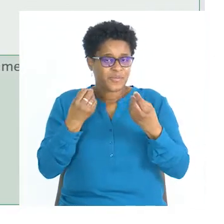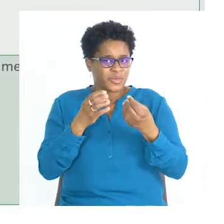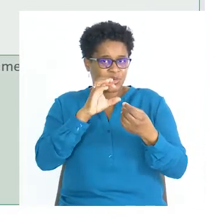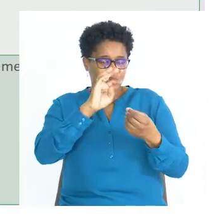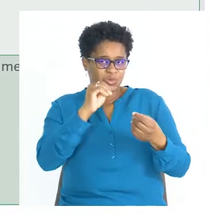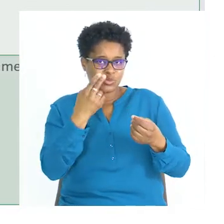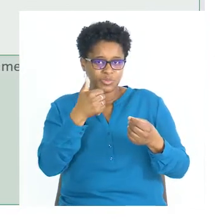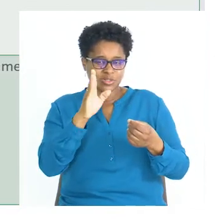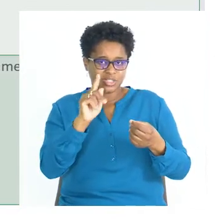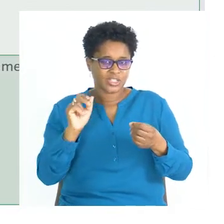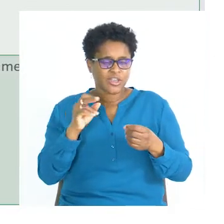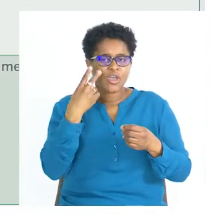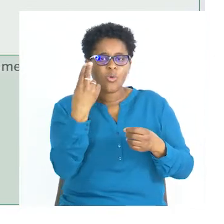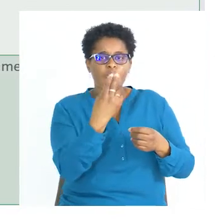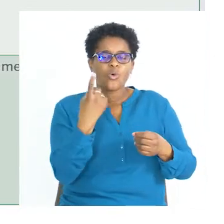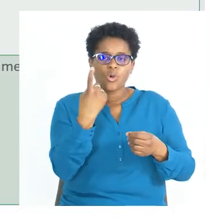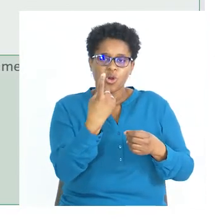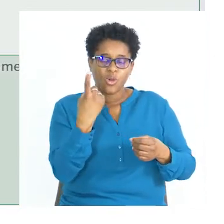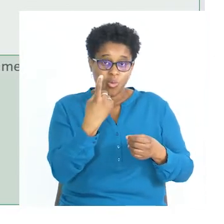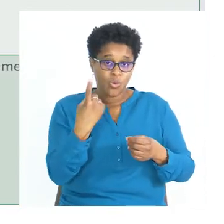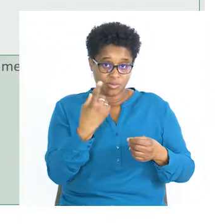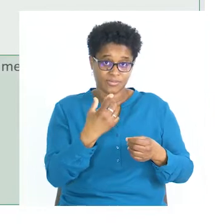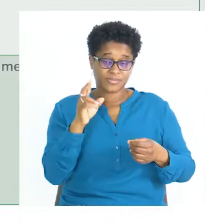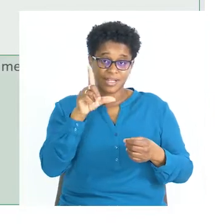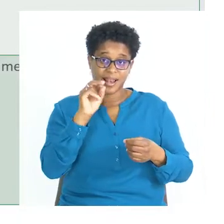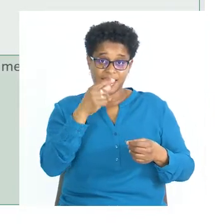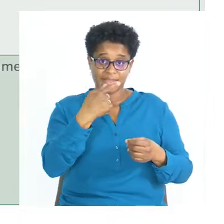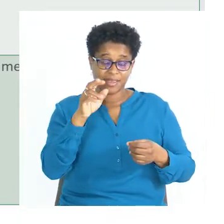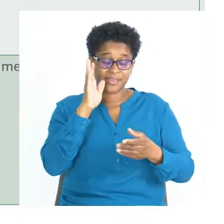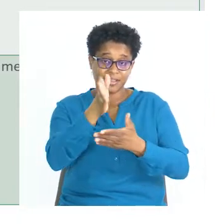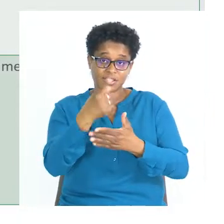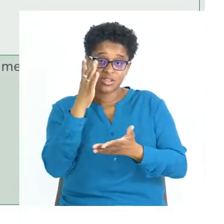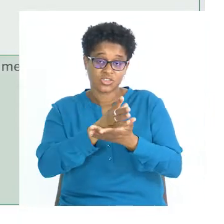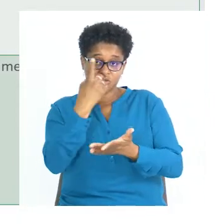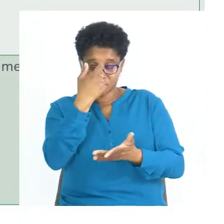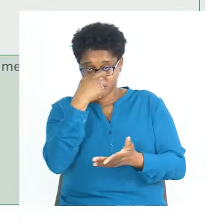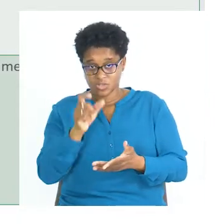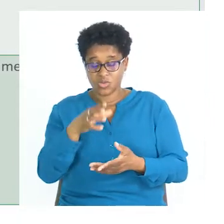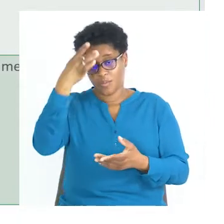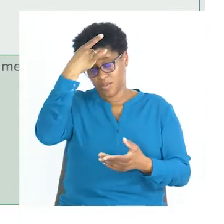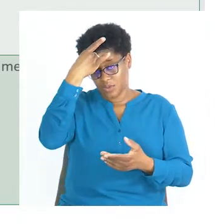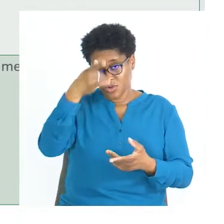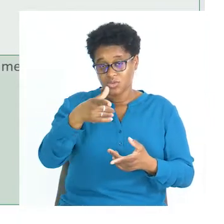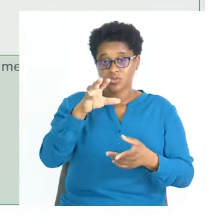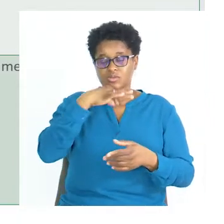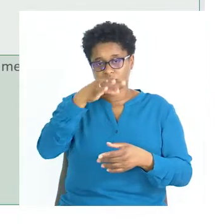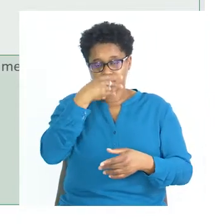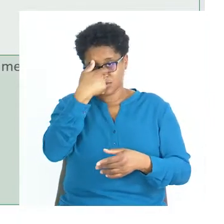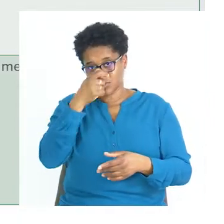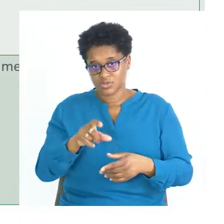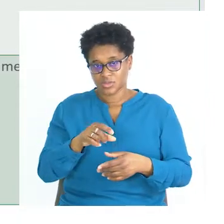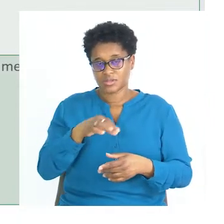subjetiva, é unilateral, porque tem direção só para a pessoa, própria da opinião, dos relatos pessoais,